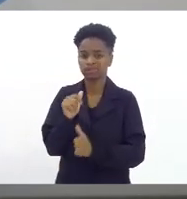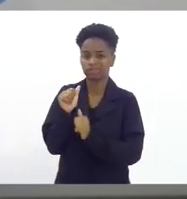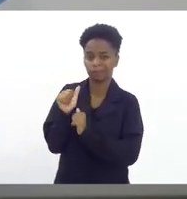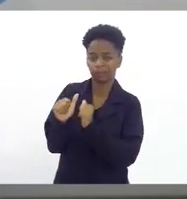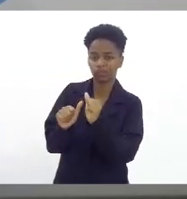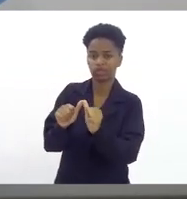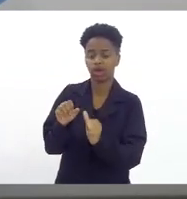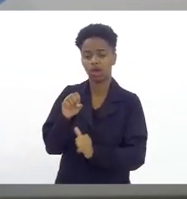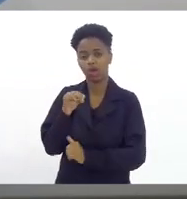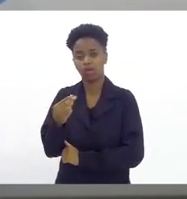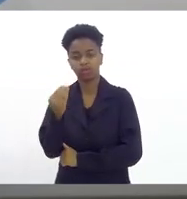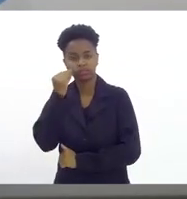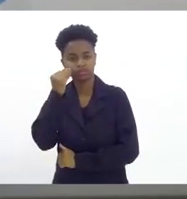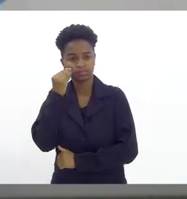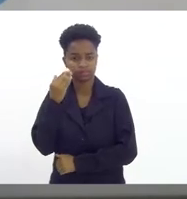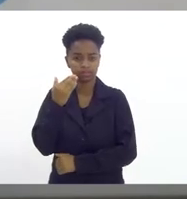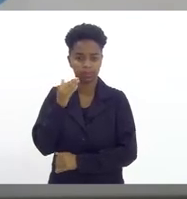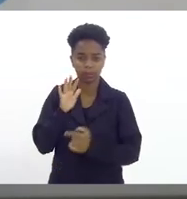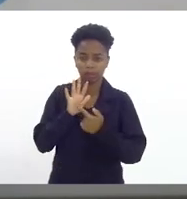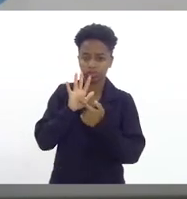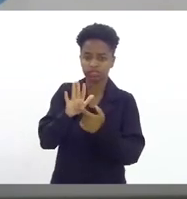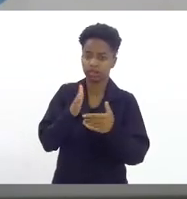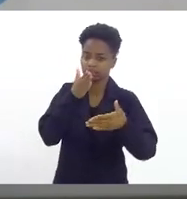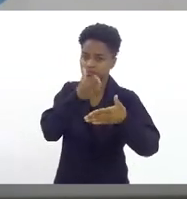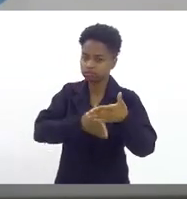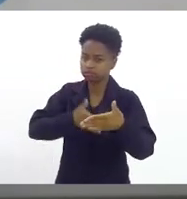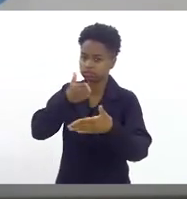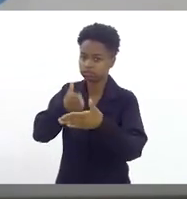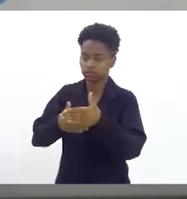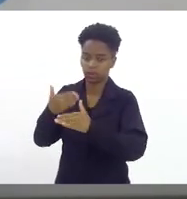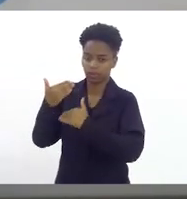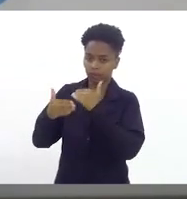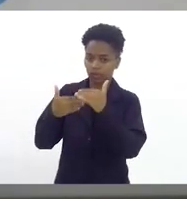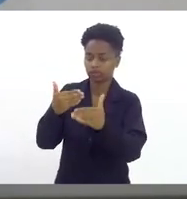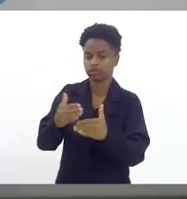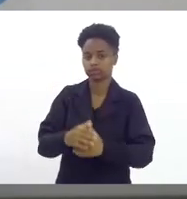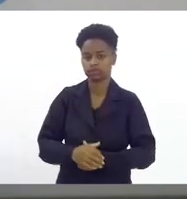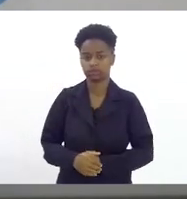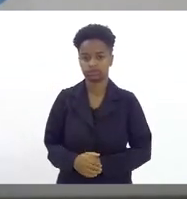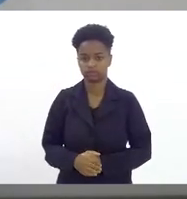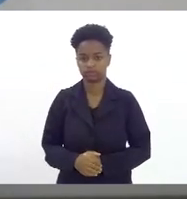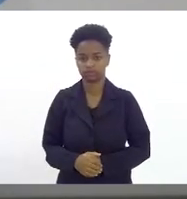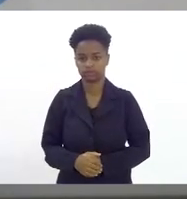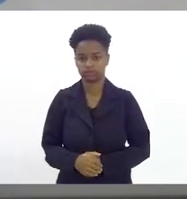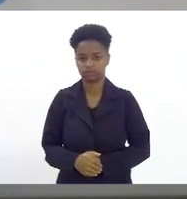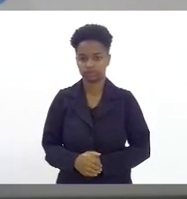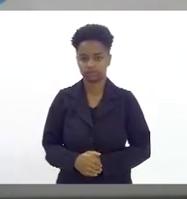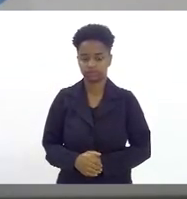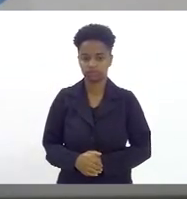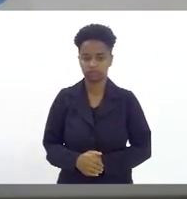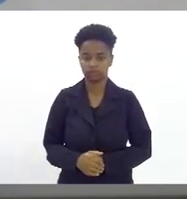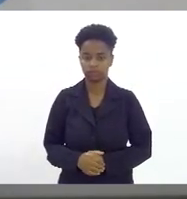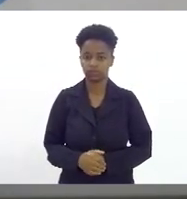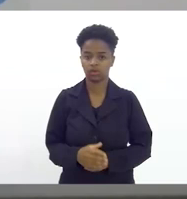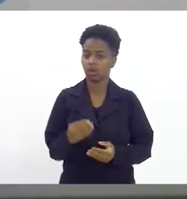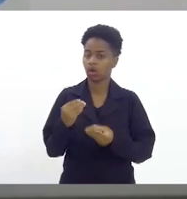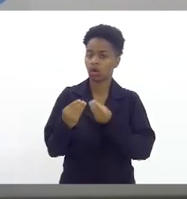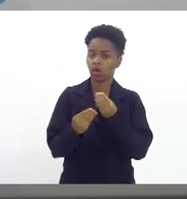menos apresentar freios limite para esse processo avançado de financialização